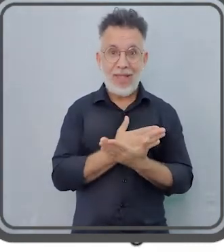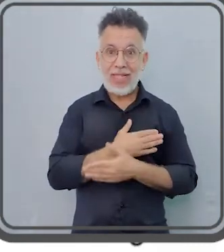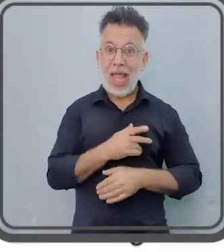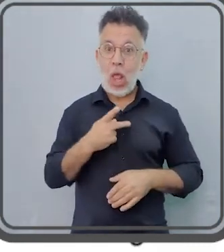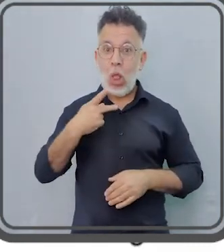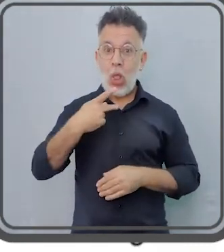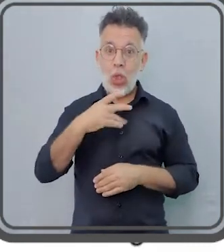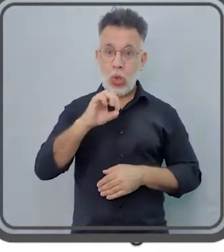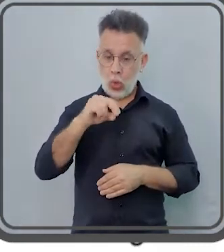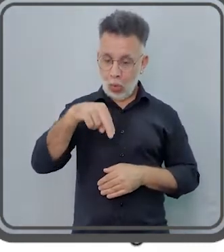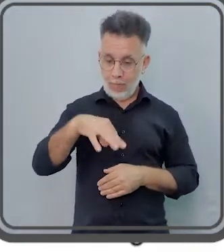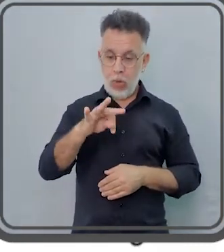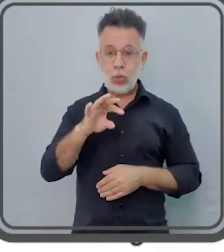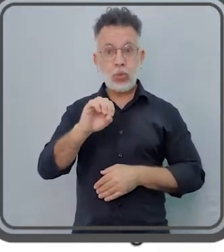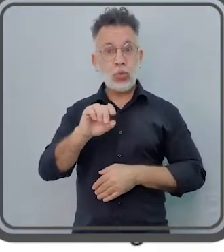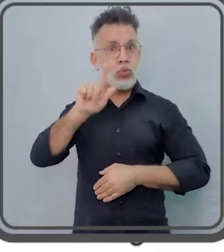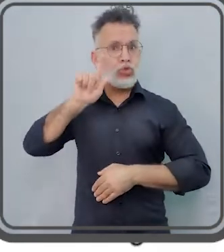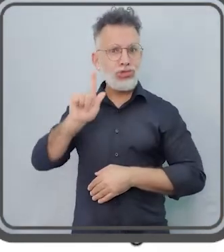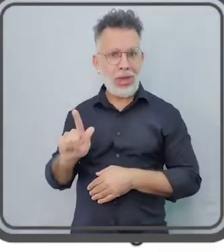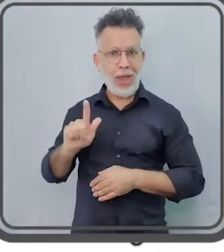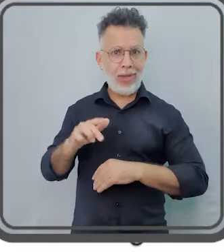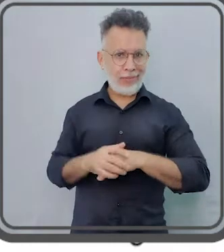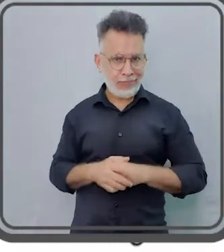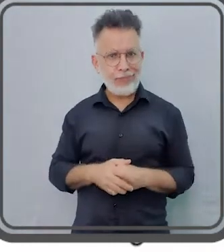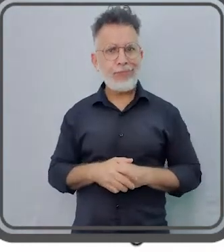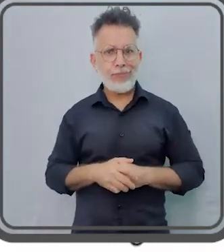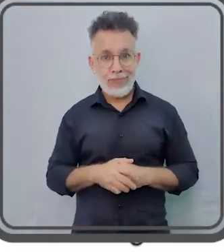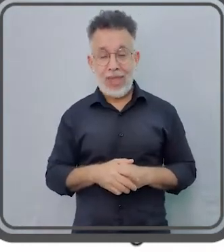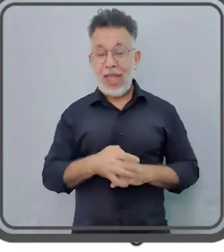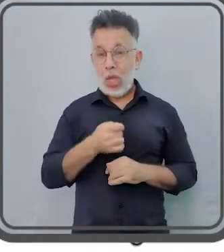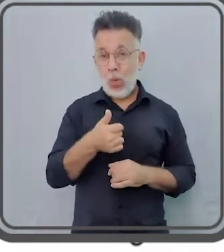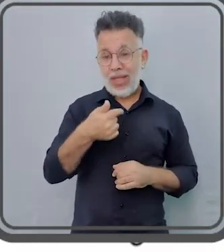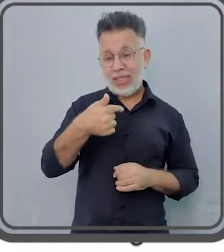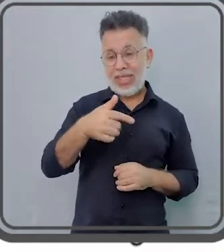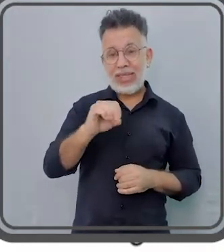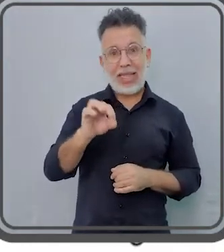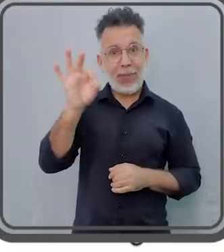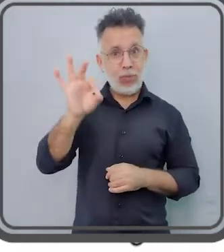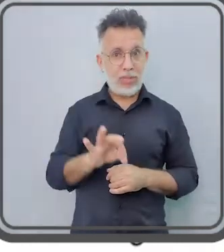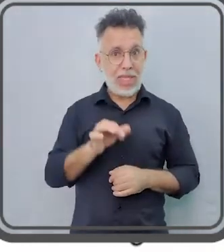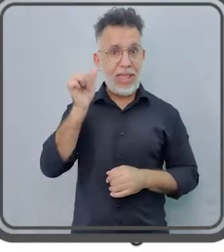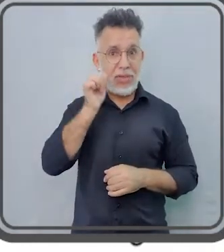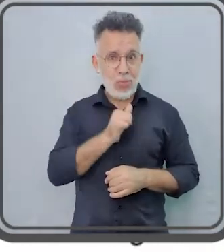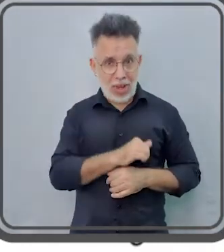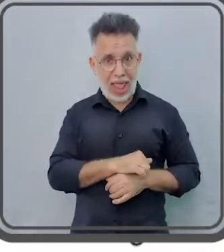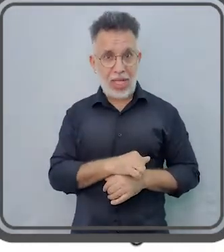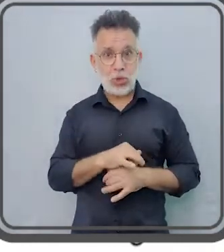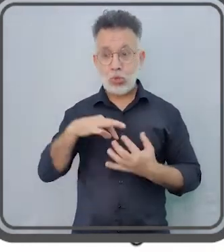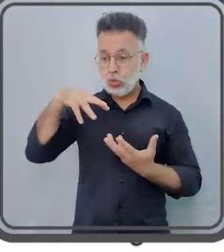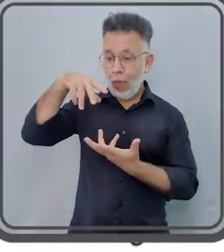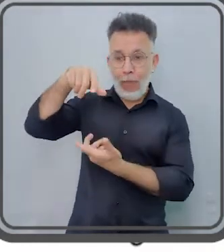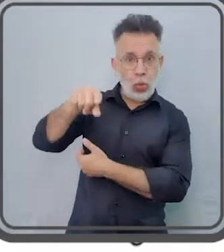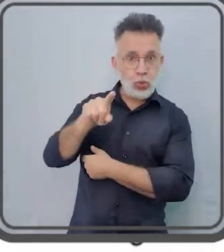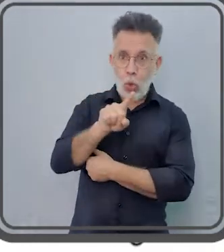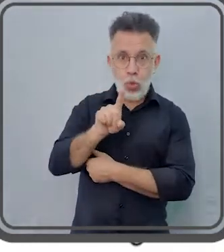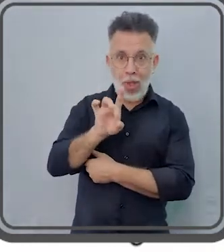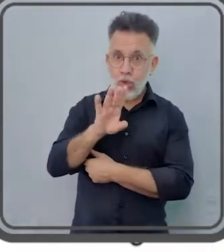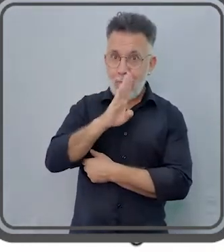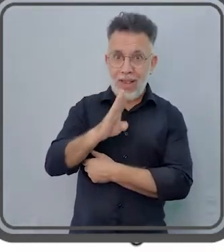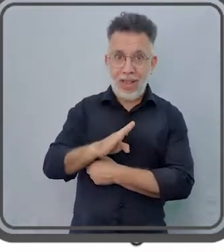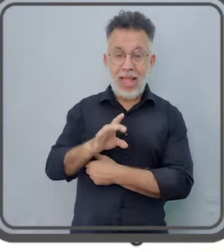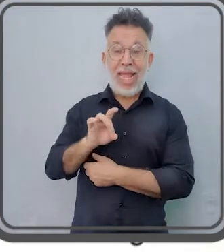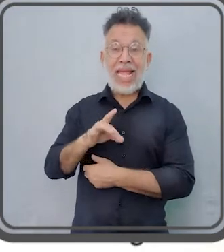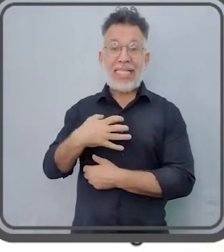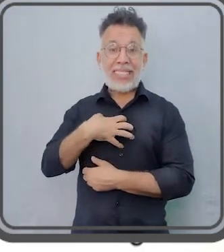grande questão disso é que quase 70% das mulheres, mundo, tá? Não é nem Brasil, mundo, sentem prazer através de